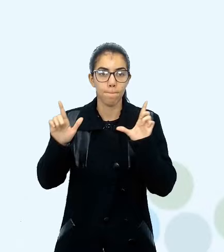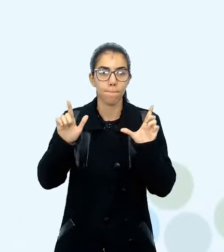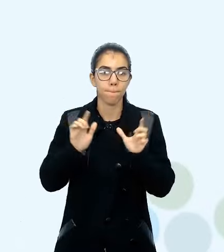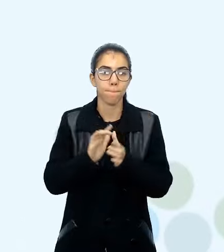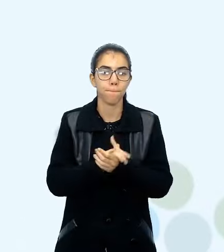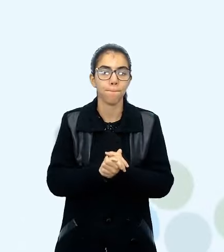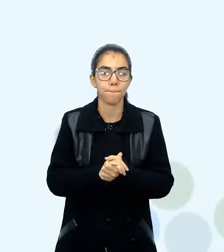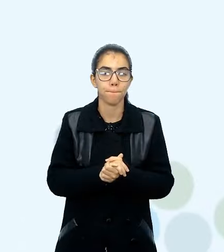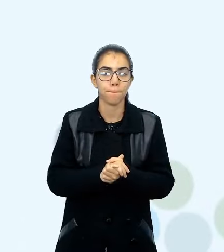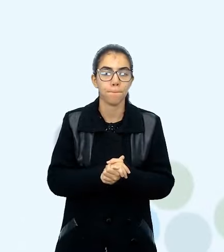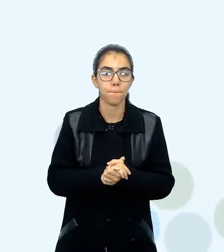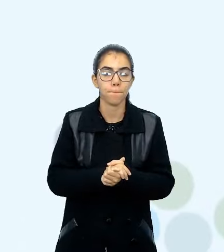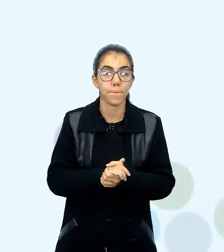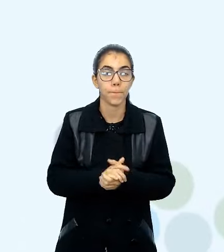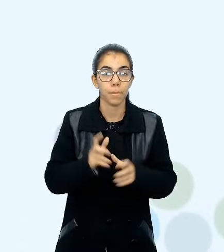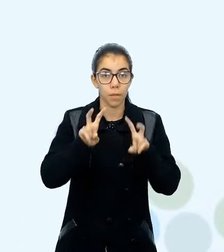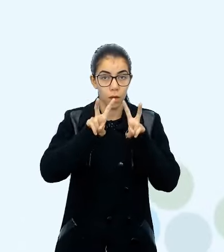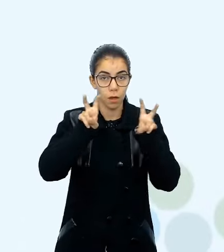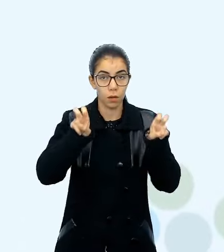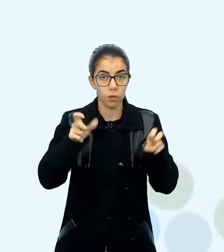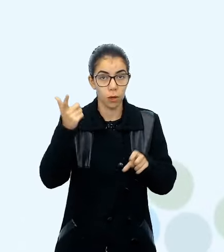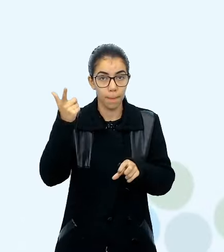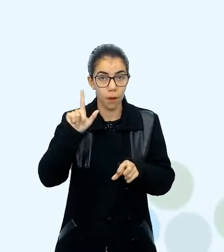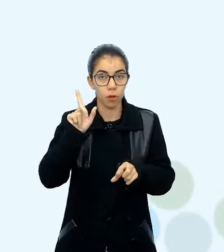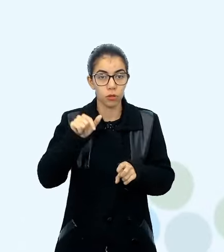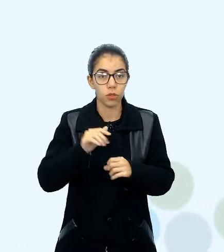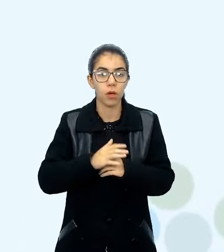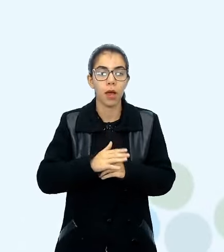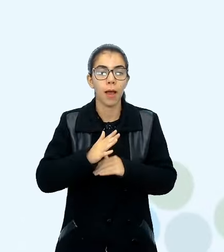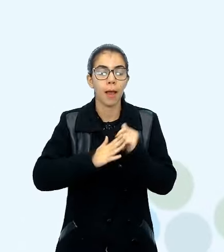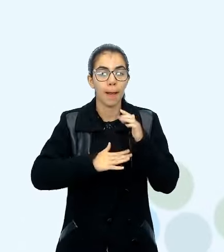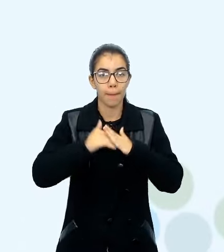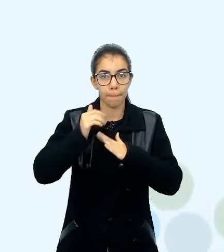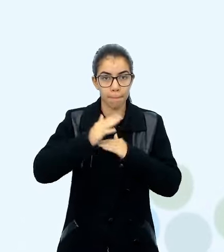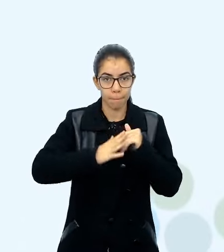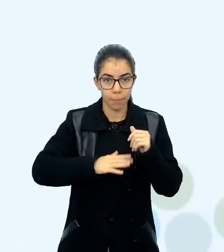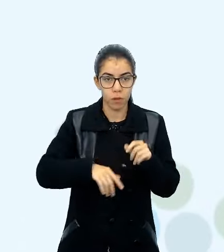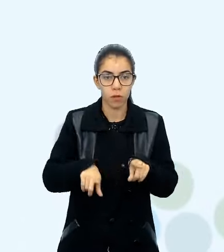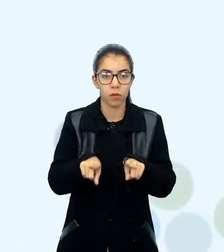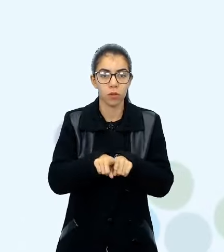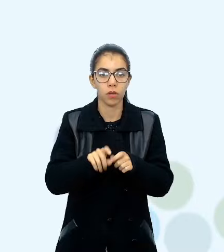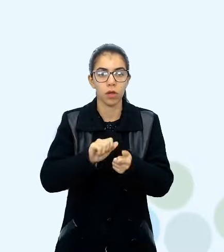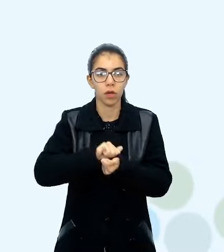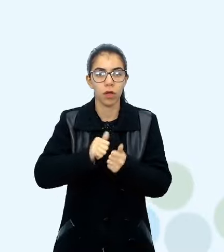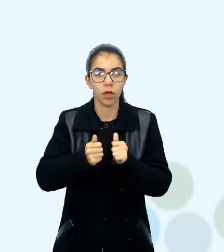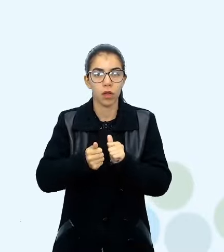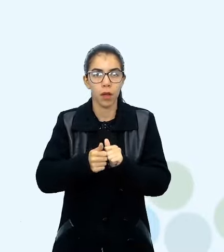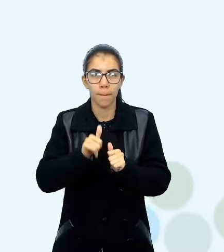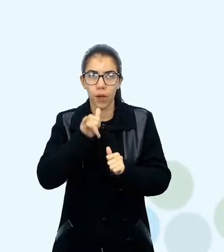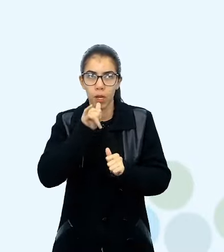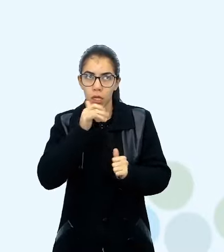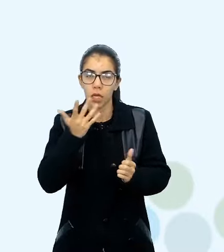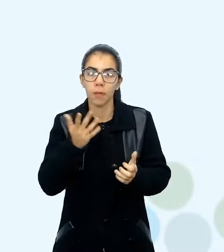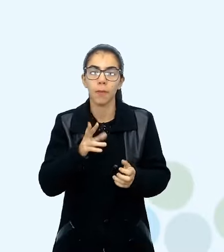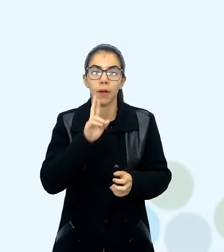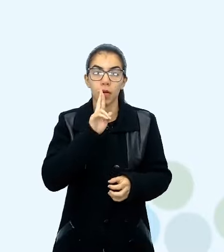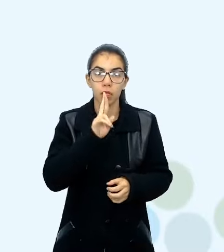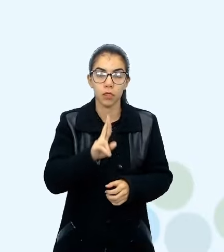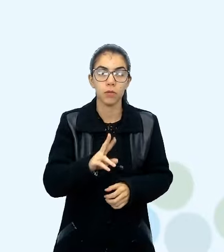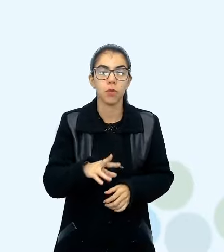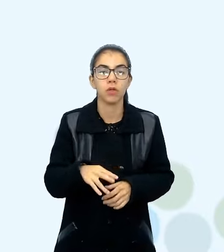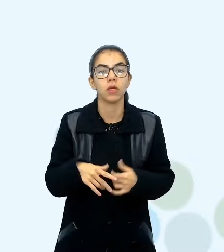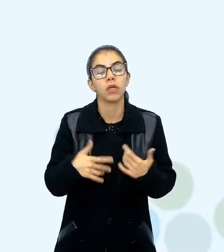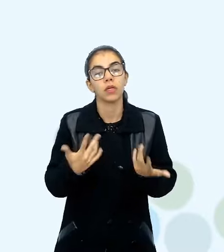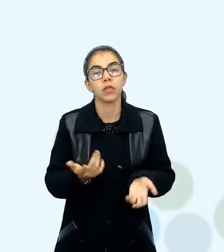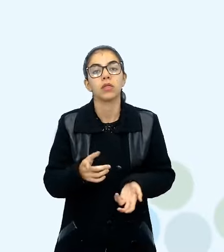A outra questão é a habituação que uma criança vai tendo para dar respostas, né? Então,